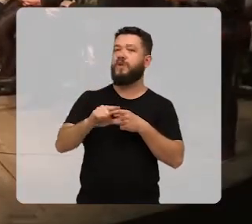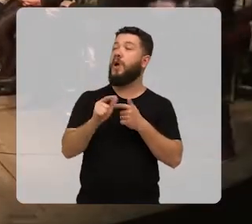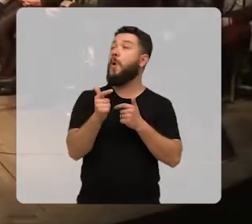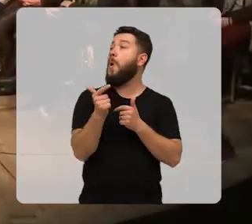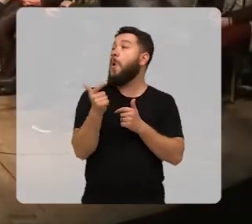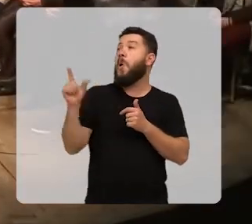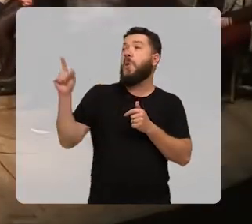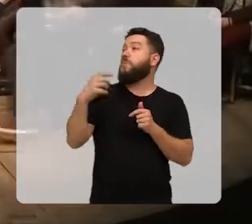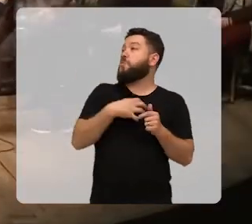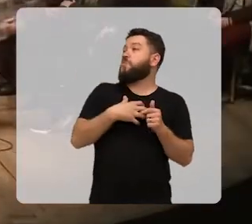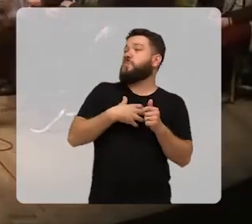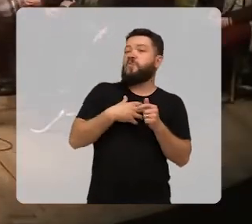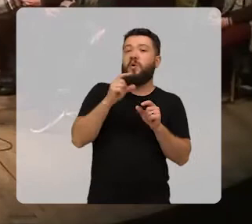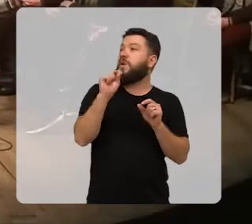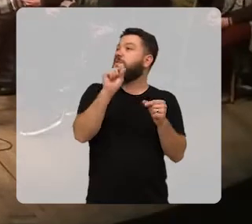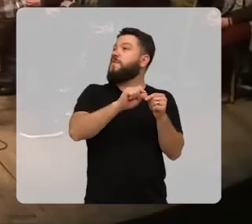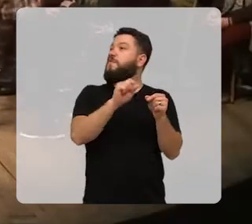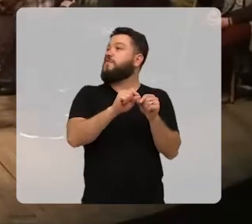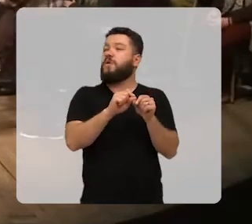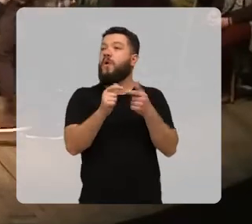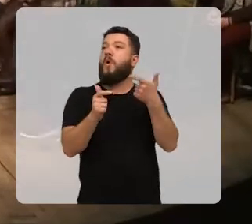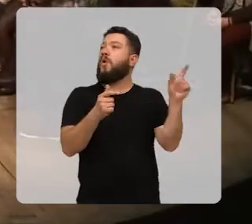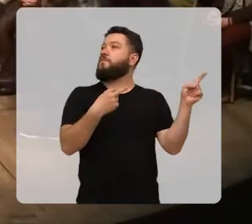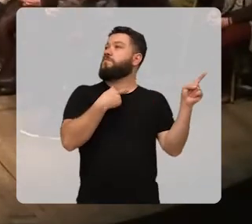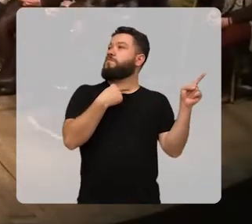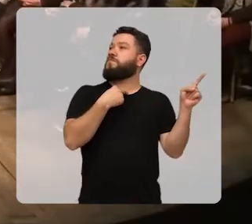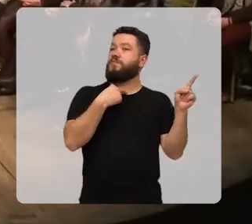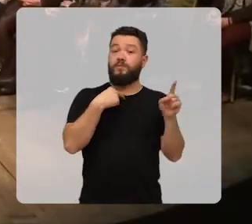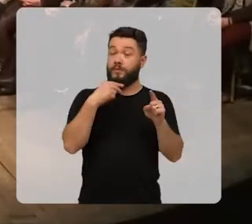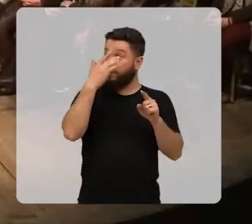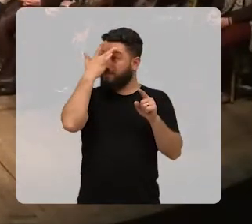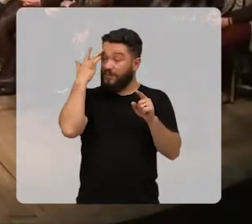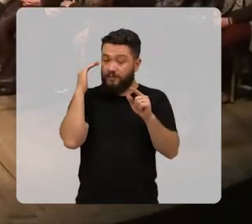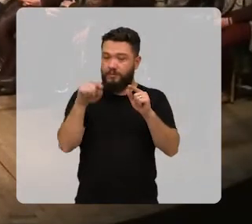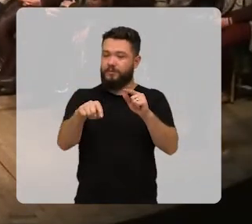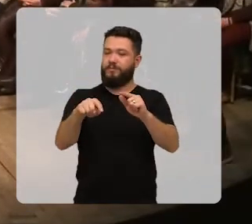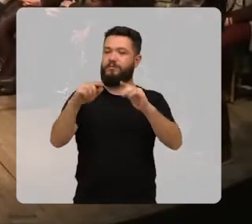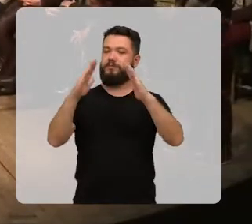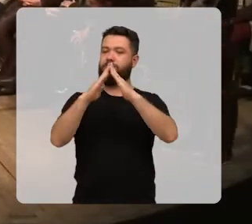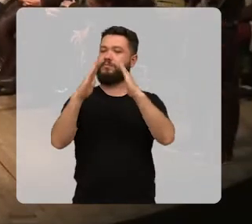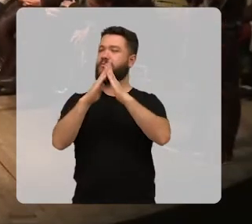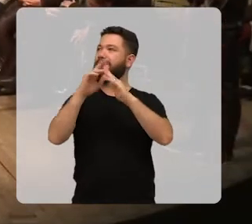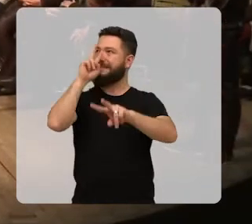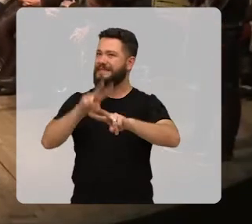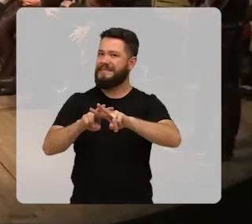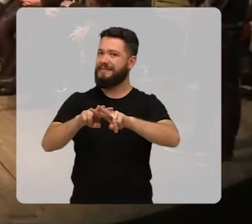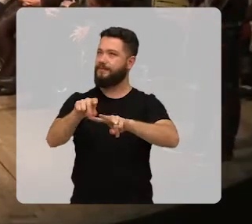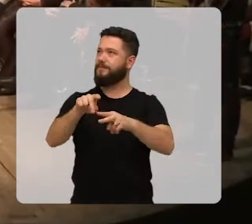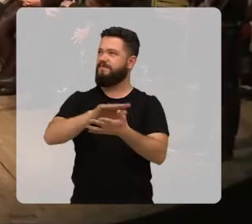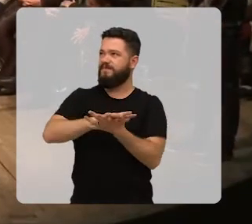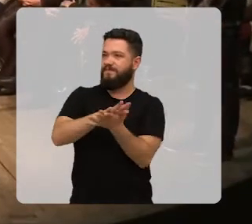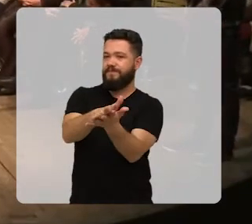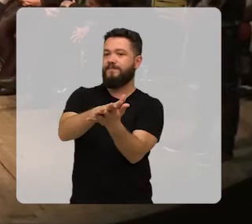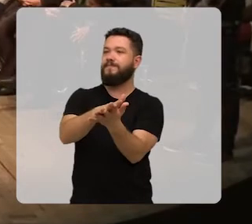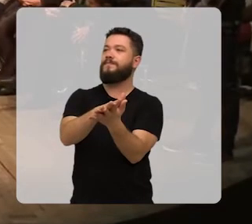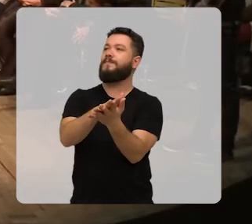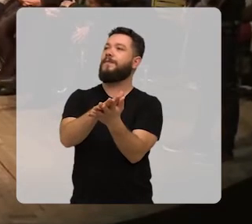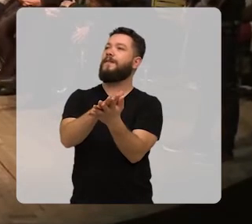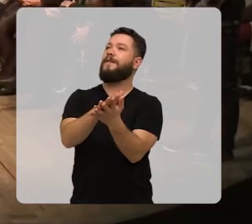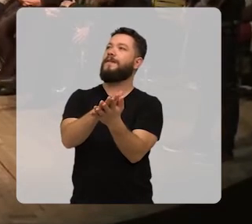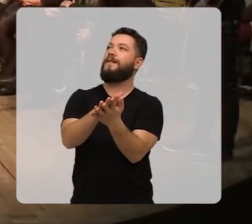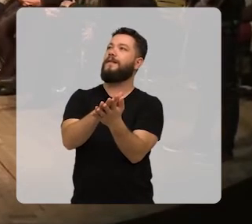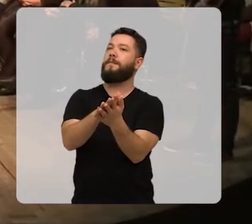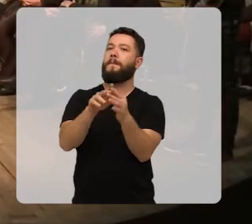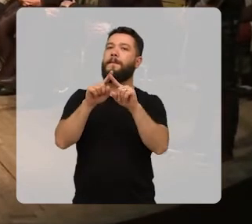porque simplesmente não interessava eles tinham outras coisas a fazer e essas que estavam